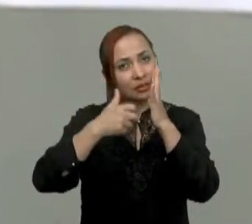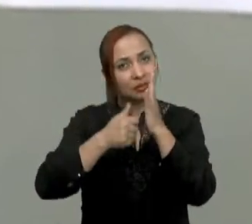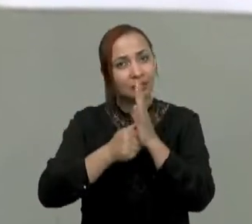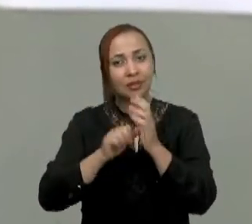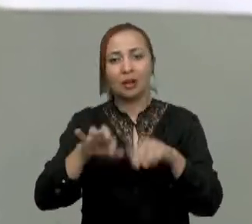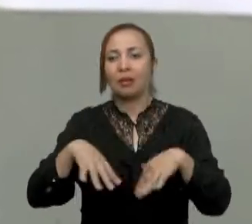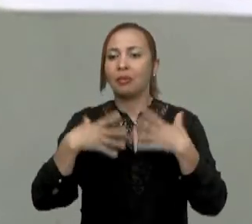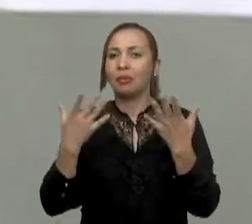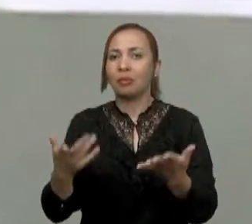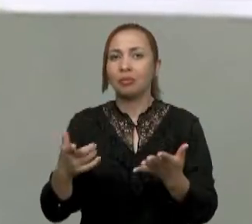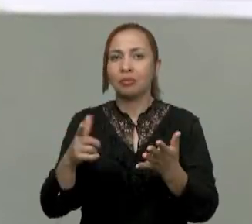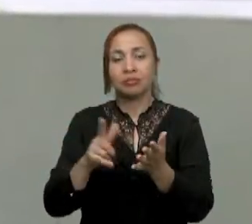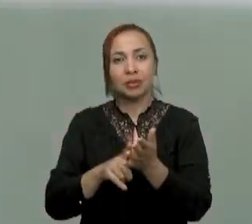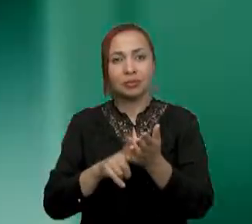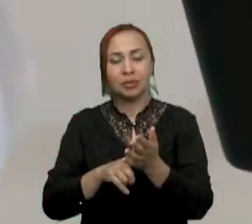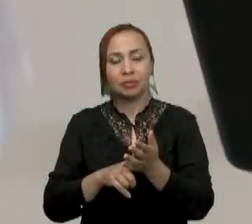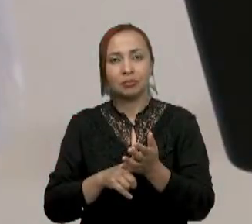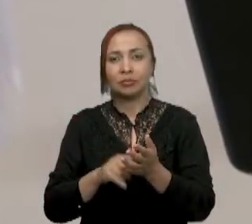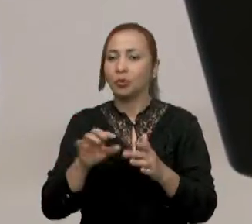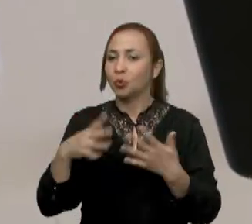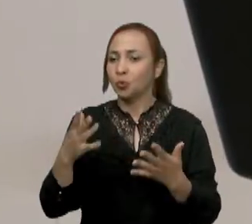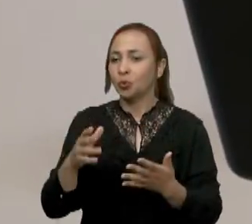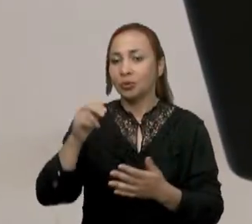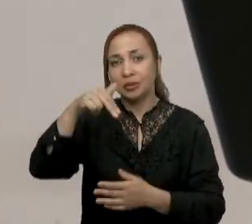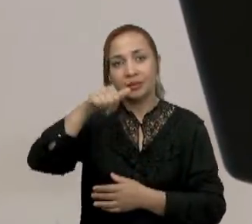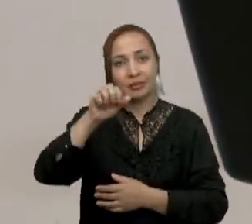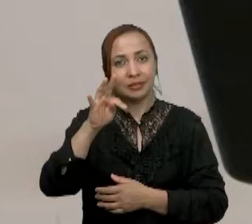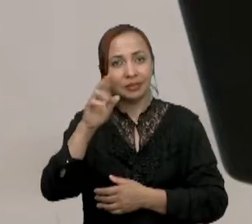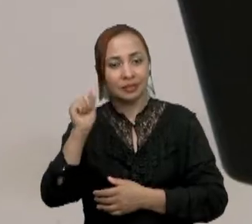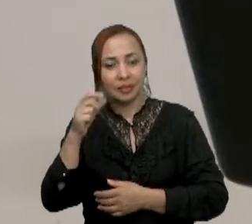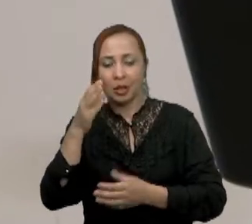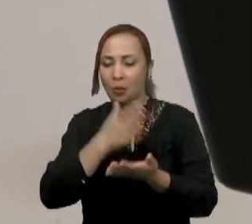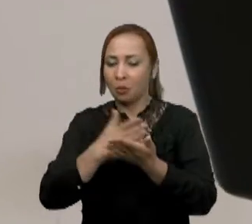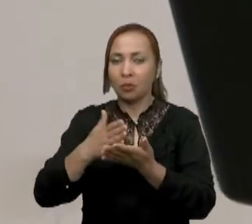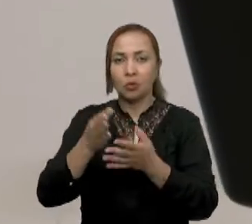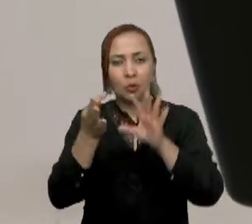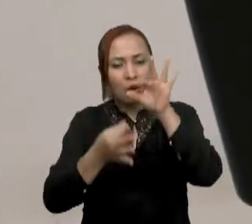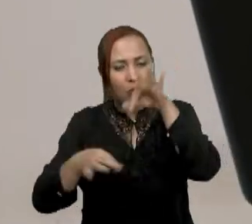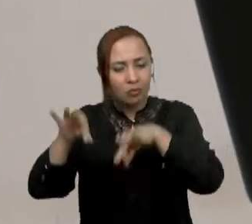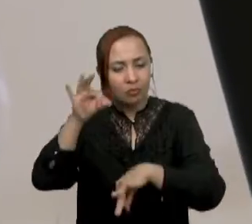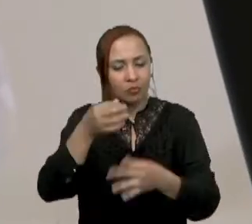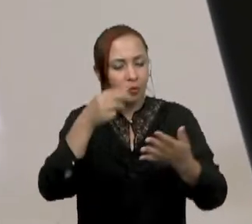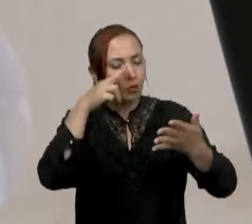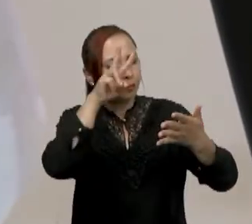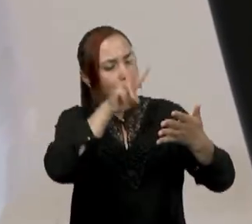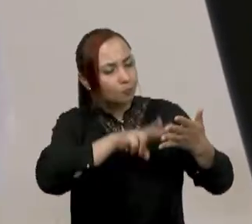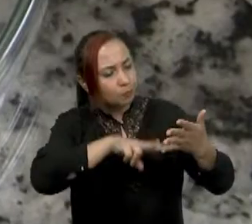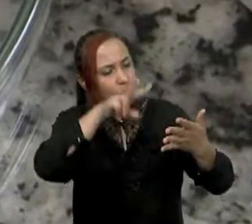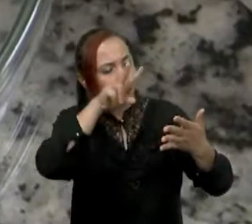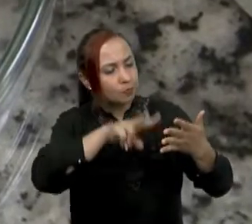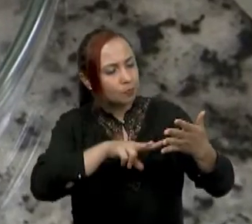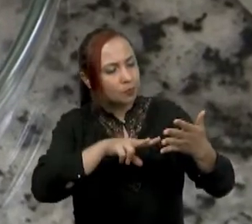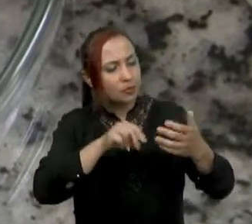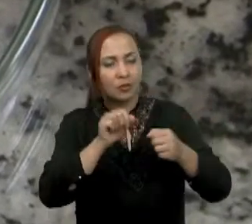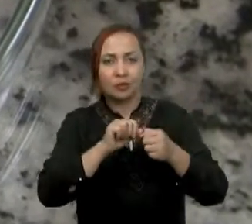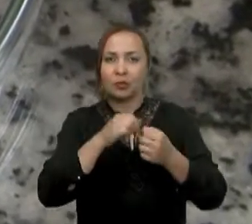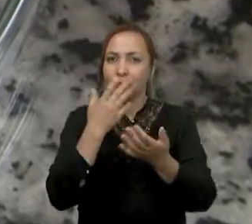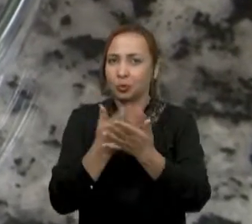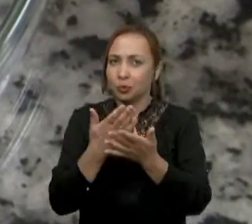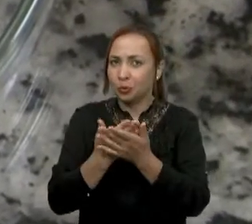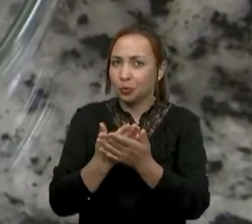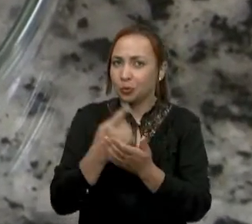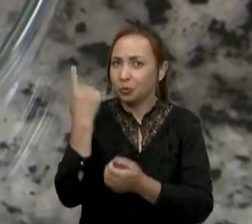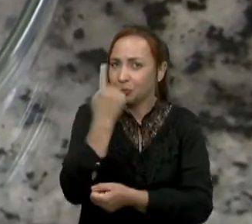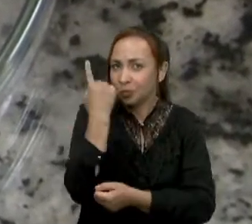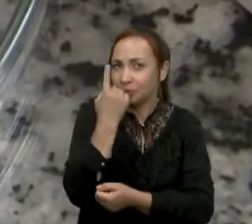caracterizar a justamente Call papel dele é quando a Natália começou analisar que no laboratório a gente começou a fazer neve tudo como a gente